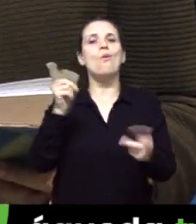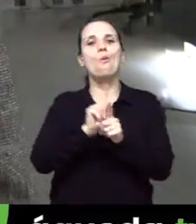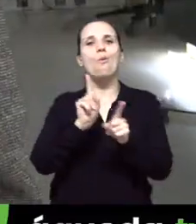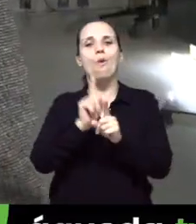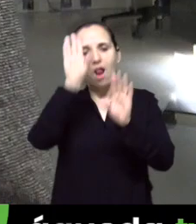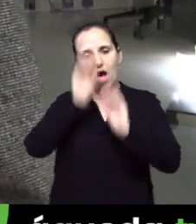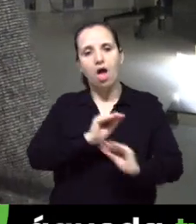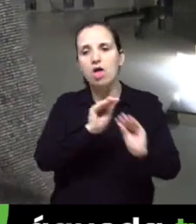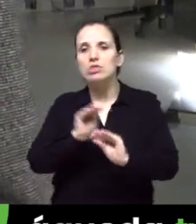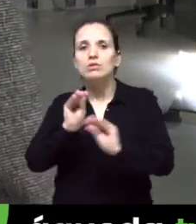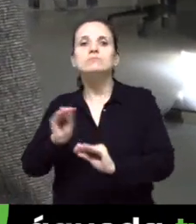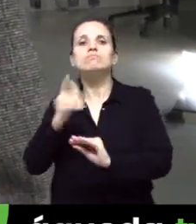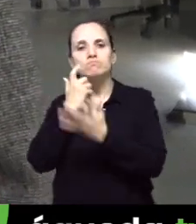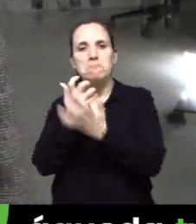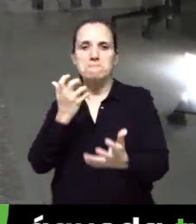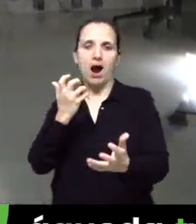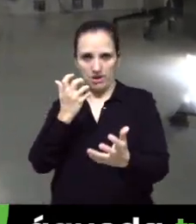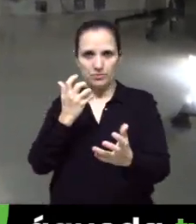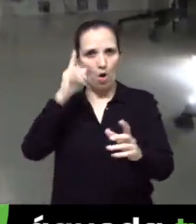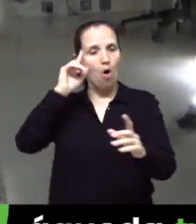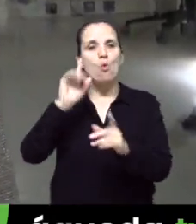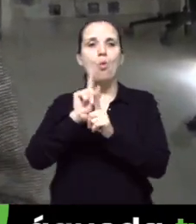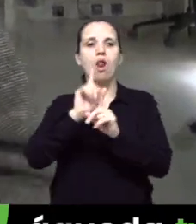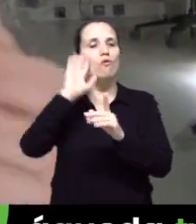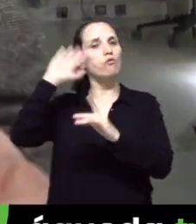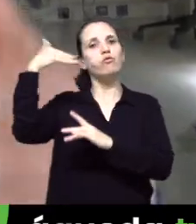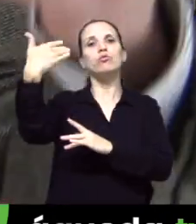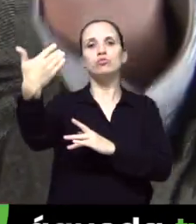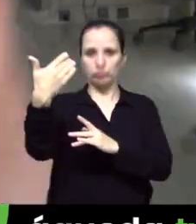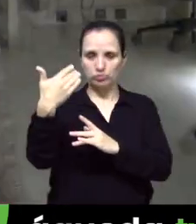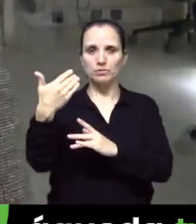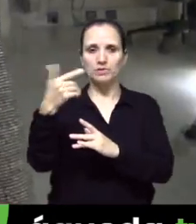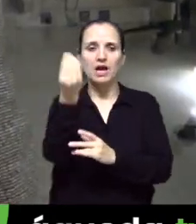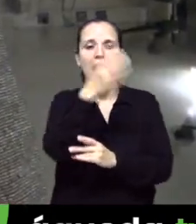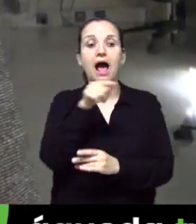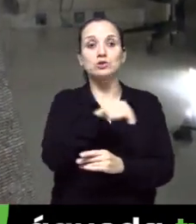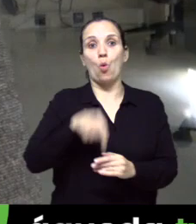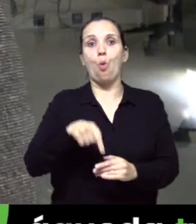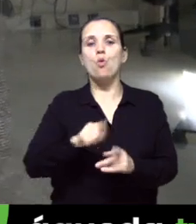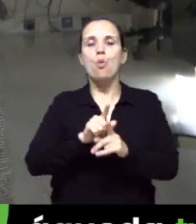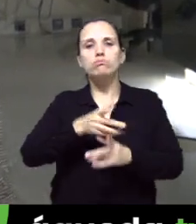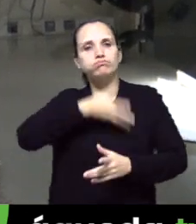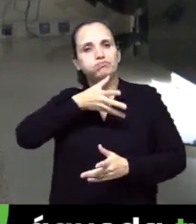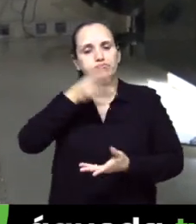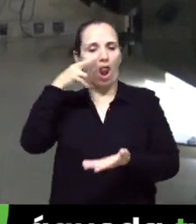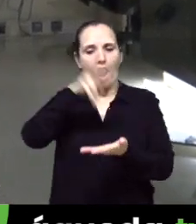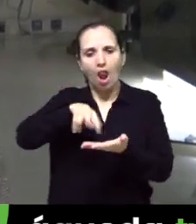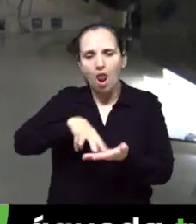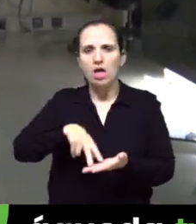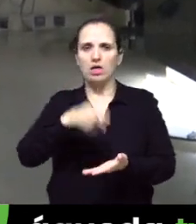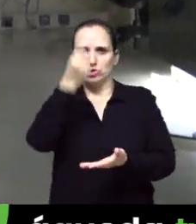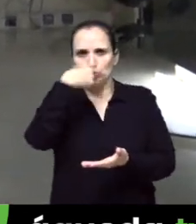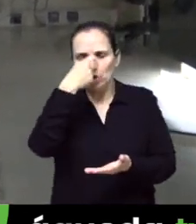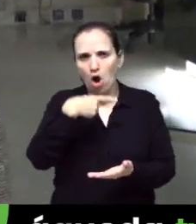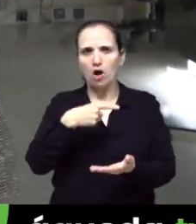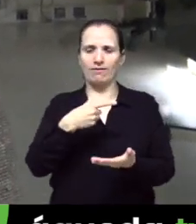Portugal. Hoje foi a demonstração de que a educação das crianças se vai repercutir naquilo que elas são. E a forma como estas crianças hoje